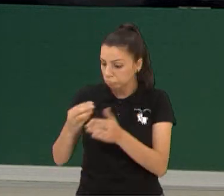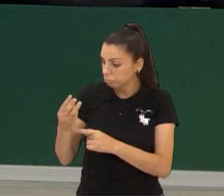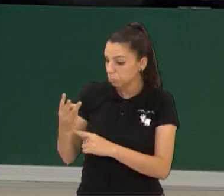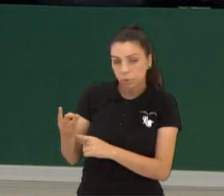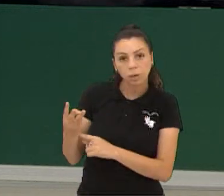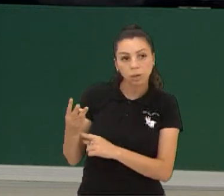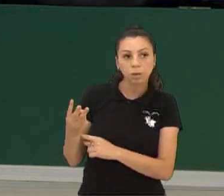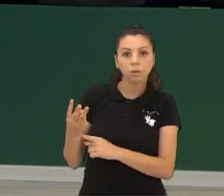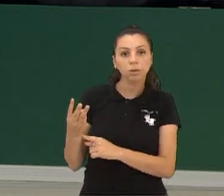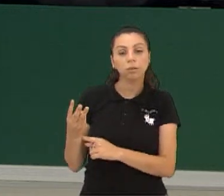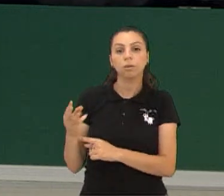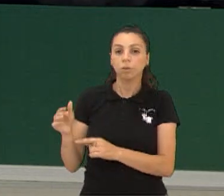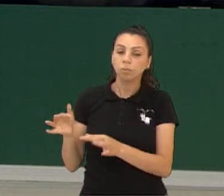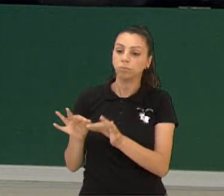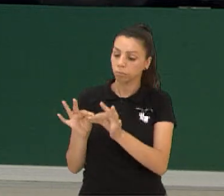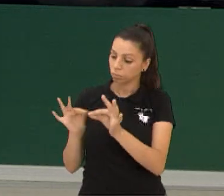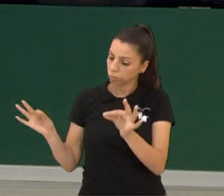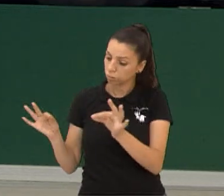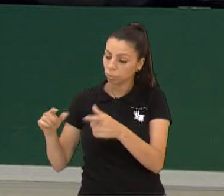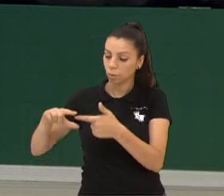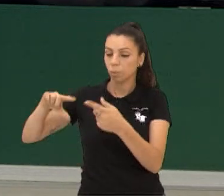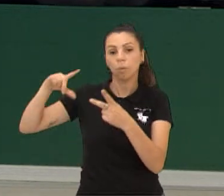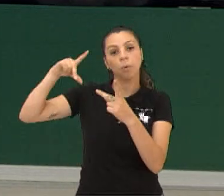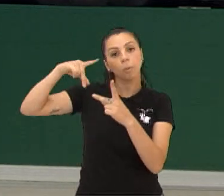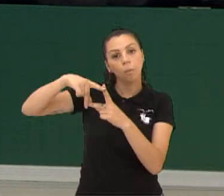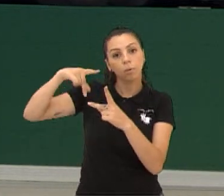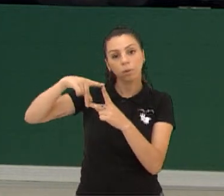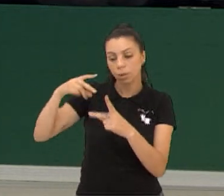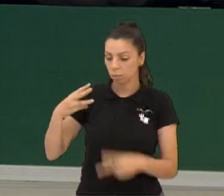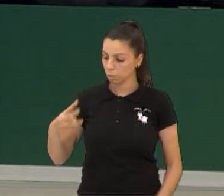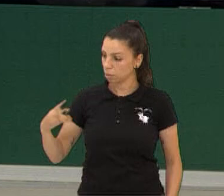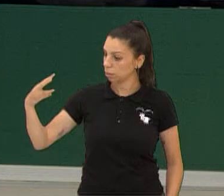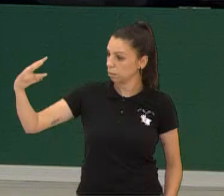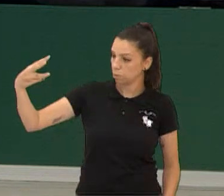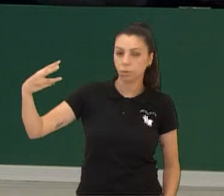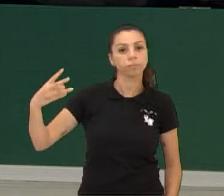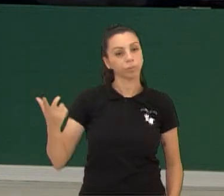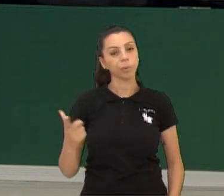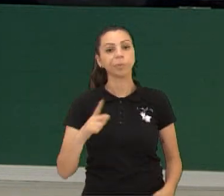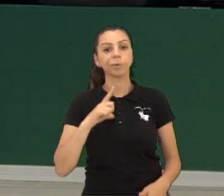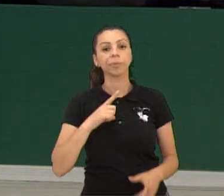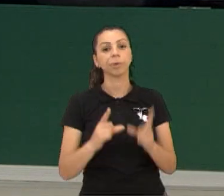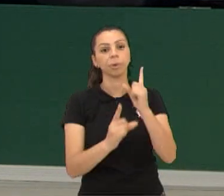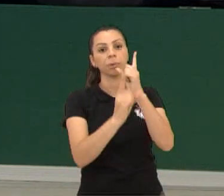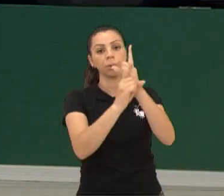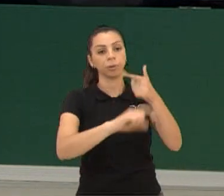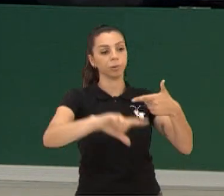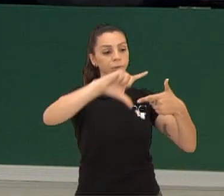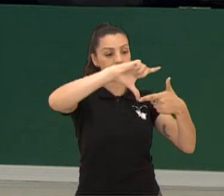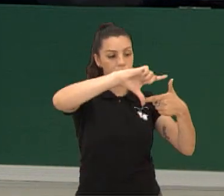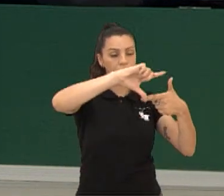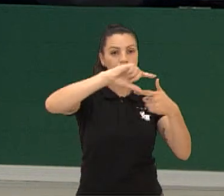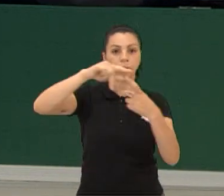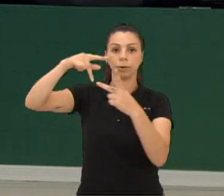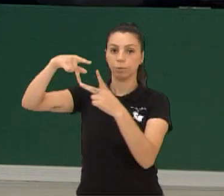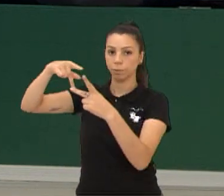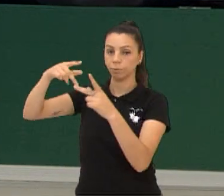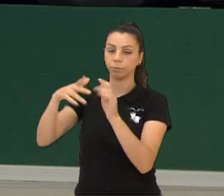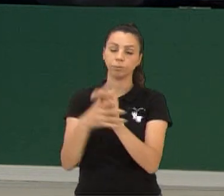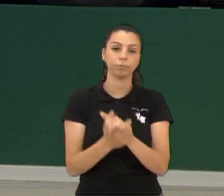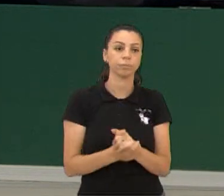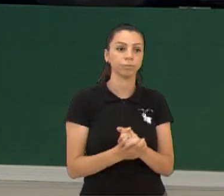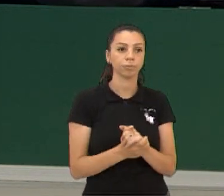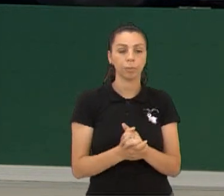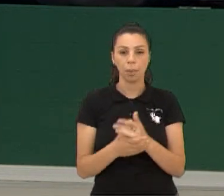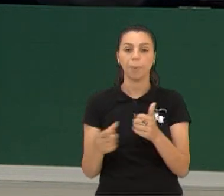um quadrado de 3 por 3. Ah, então um retângulo e um quadrado. Vamos ver como é que vai ficar. Vamos calcular essa área aqui desse